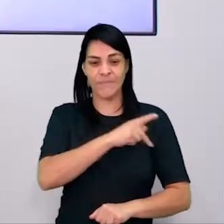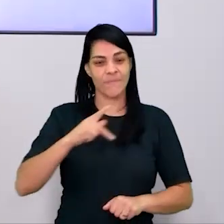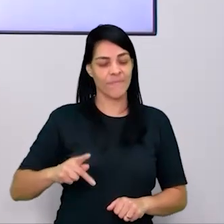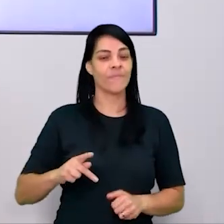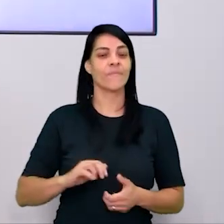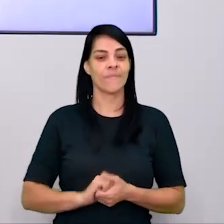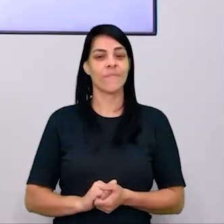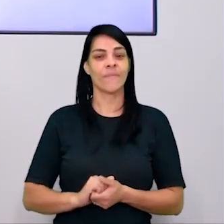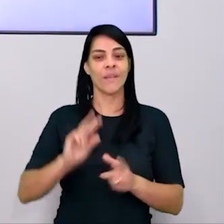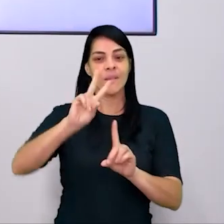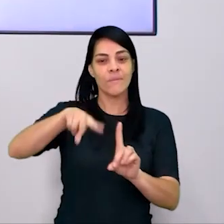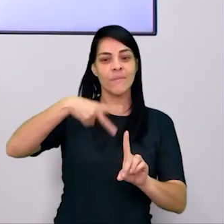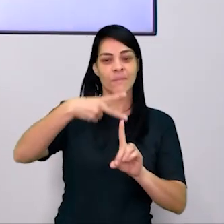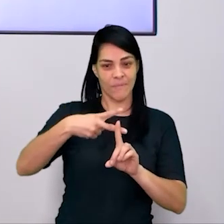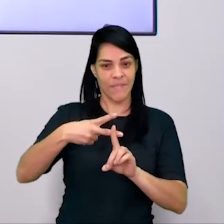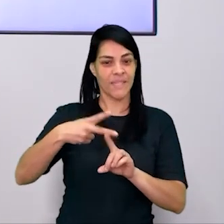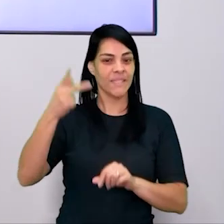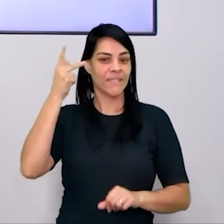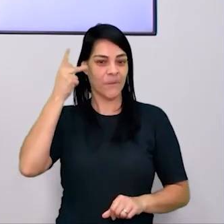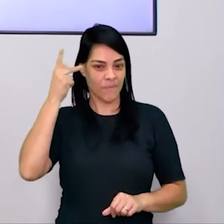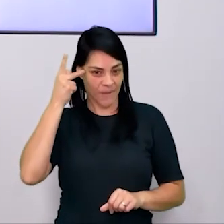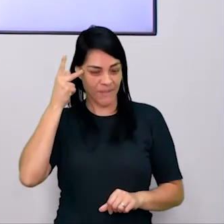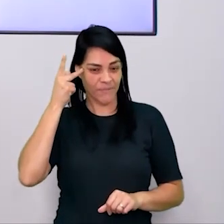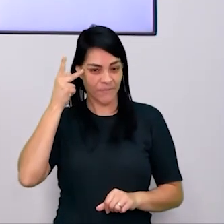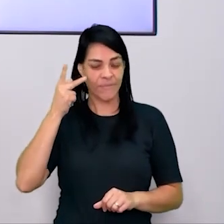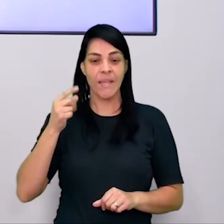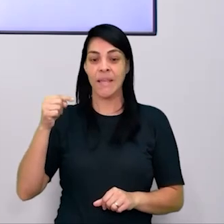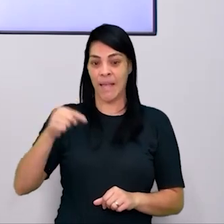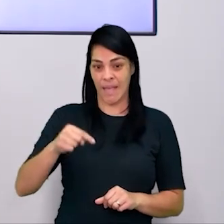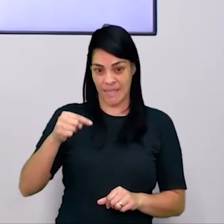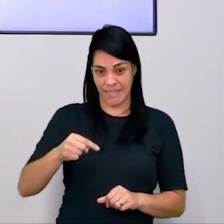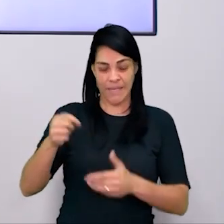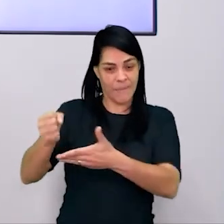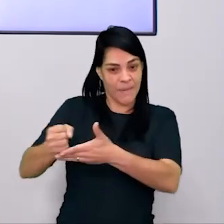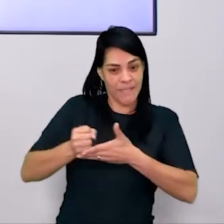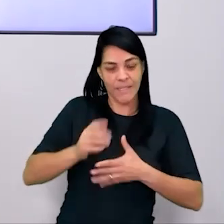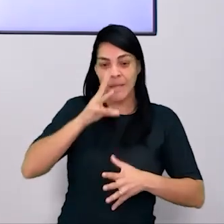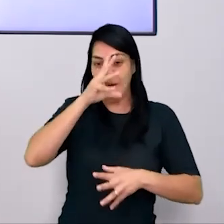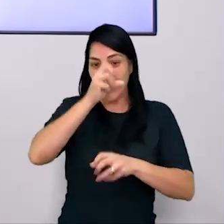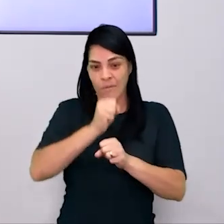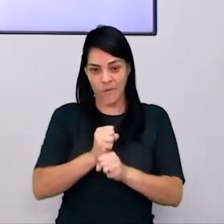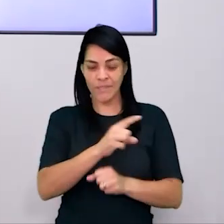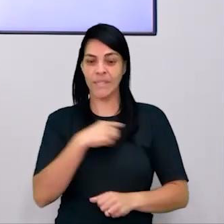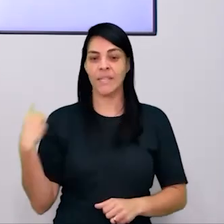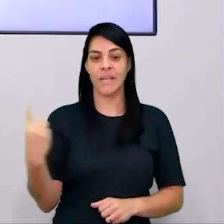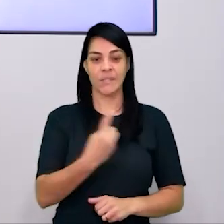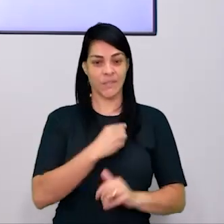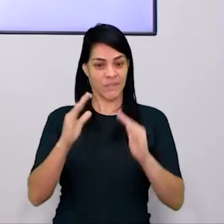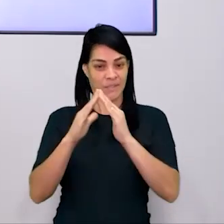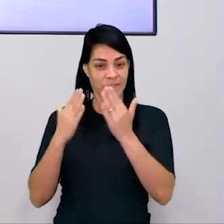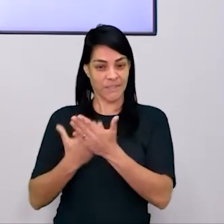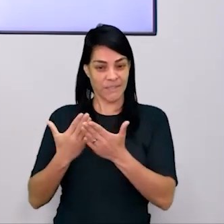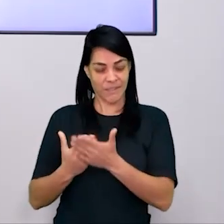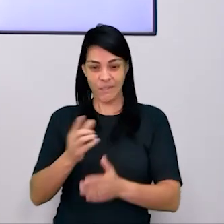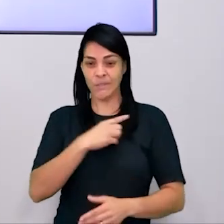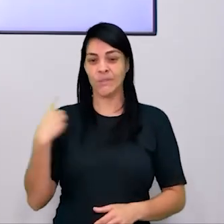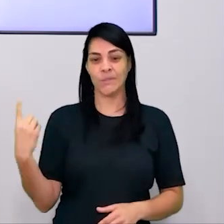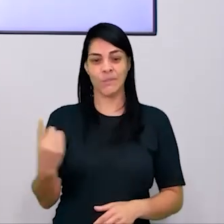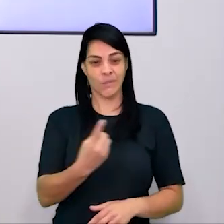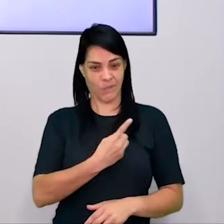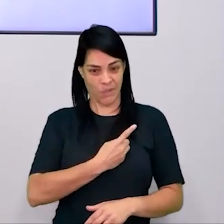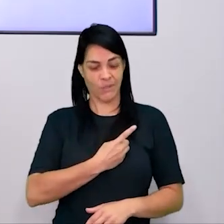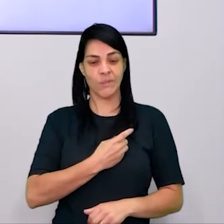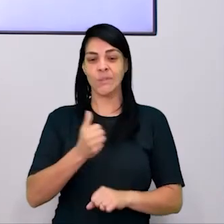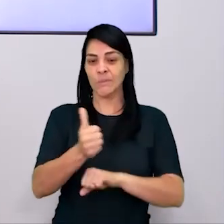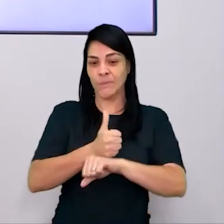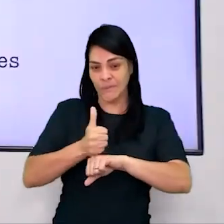programa Multiplica SP. Ele vem aqui trazer a força da nossa rede, dos nossos profissionais da educação,